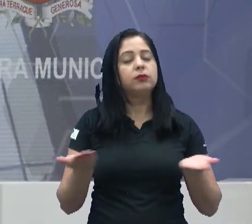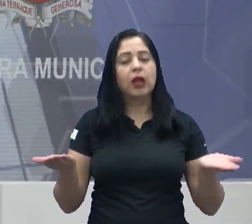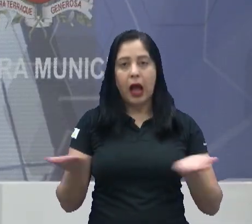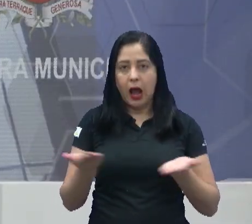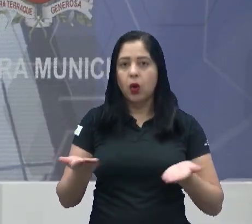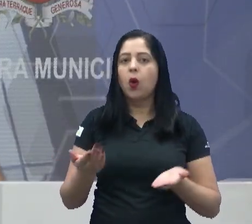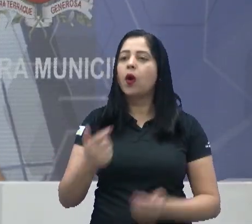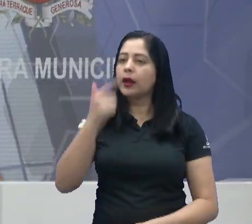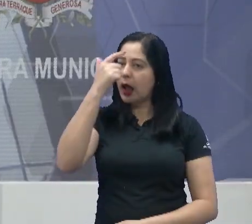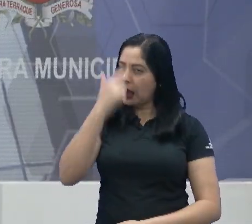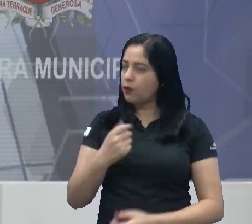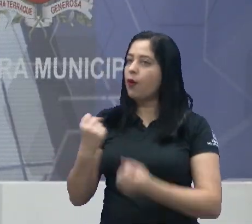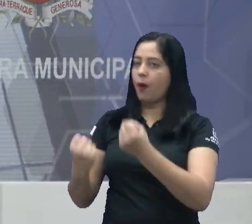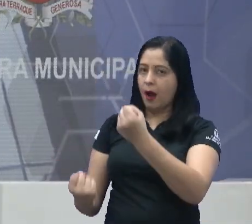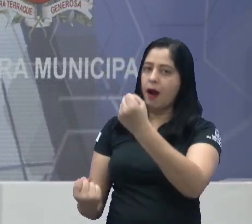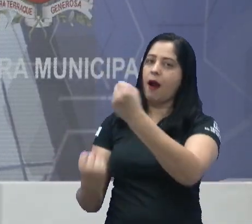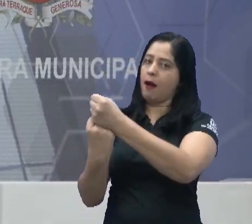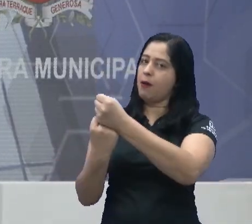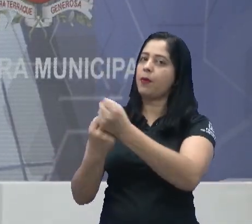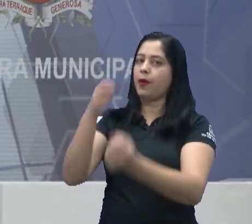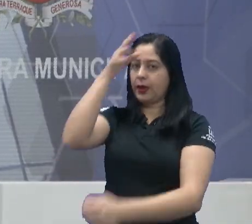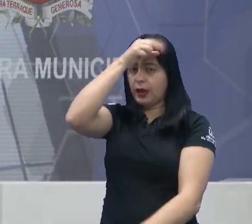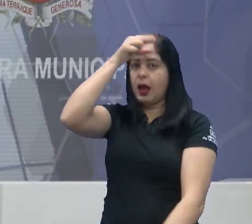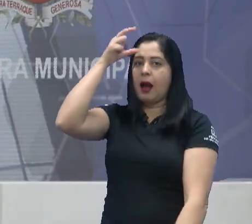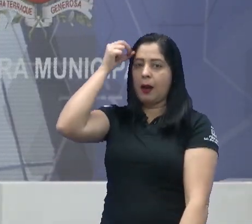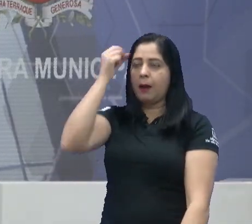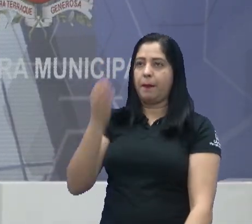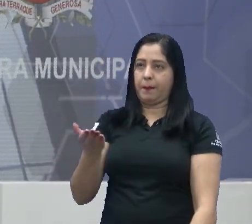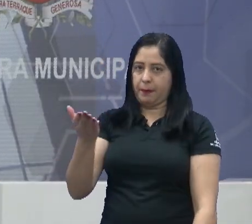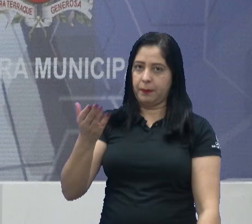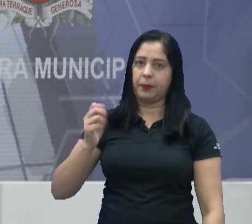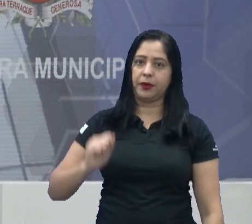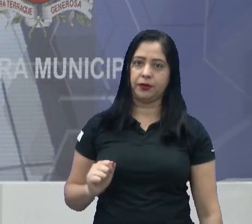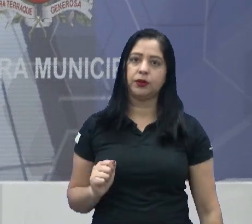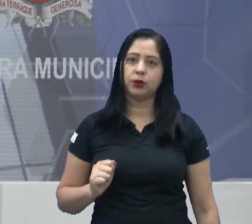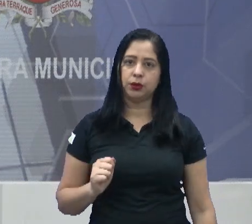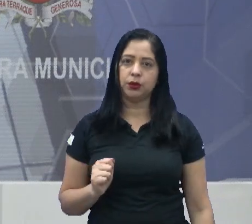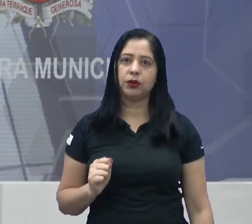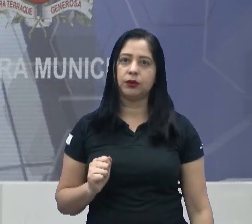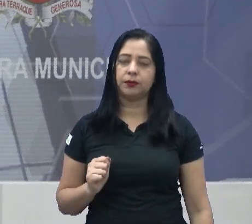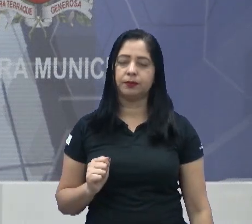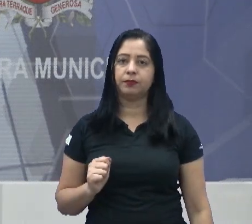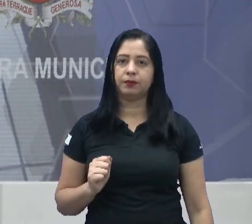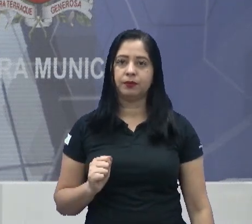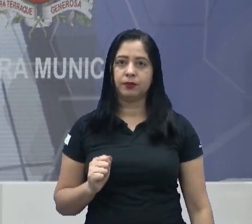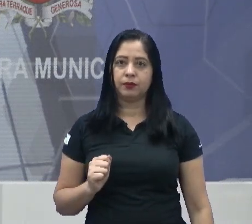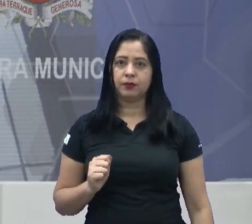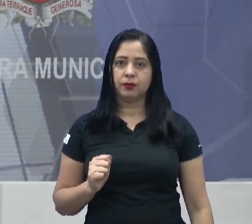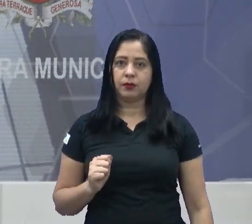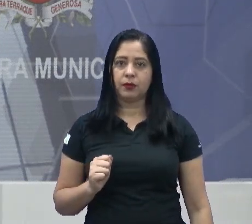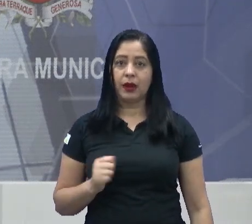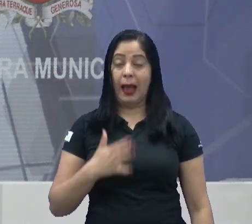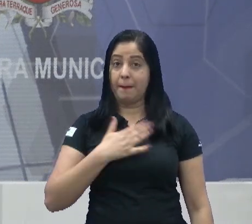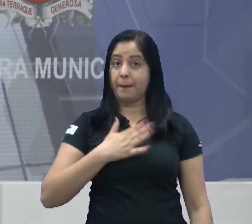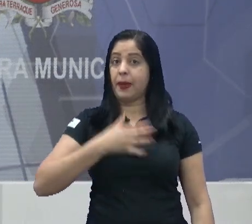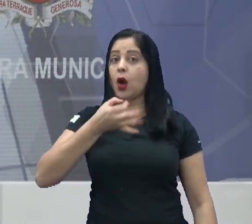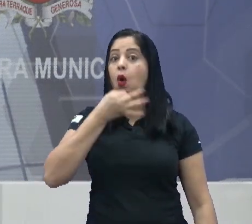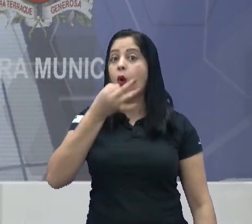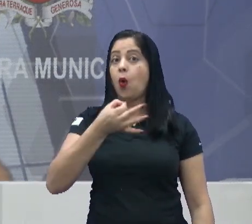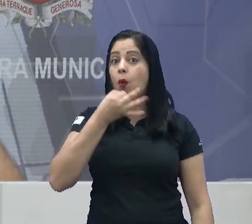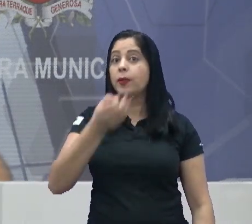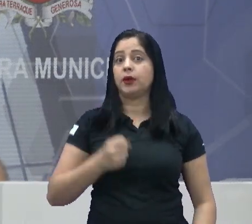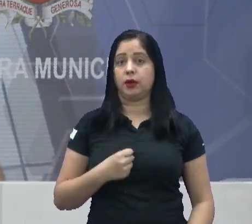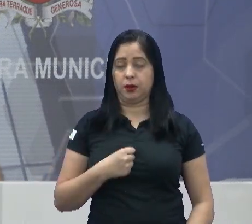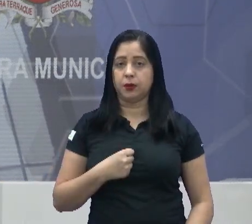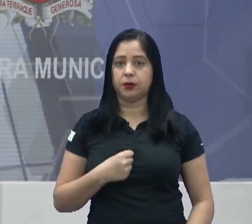para que o governo possa realizar para a nossa cidade o melhor. Portanto, é o posicionamento deste vereador que